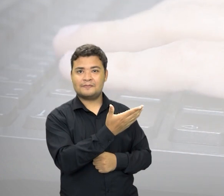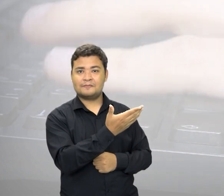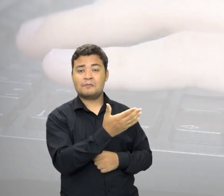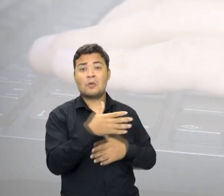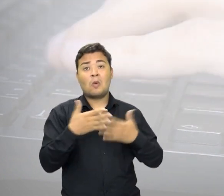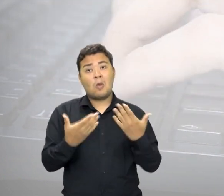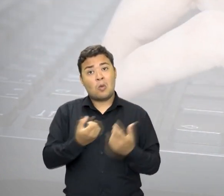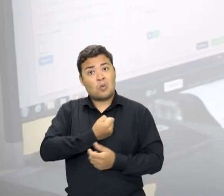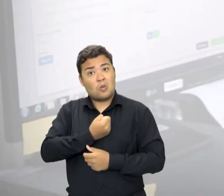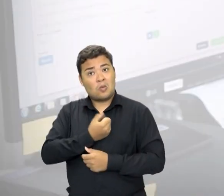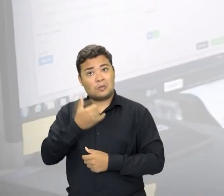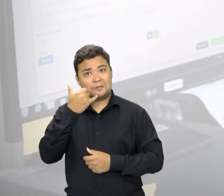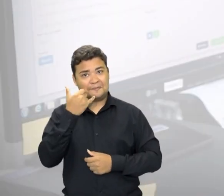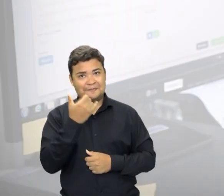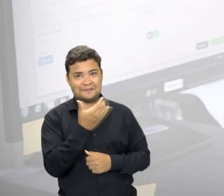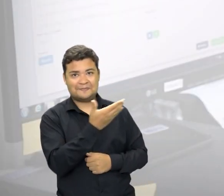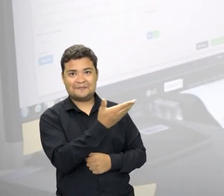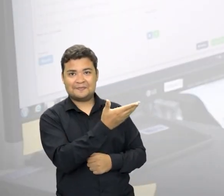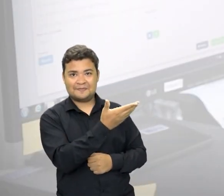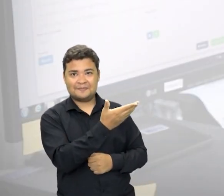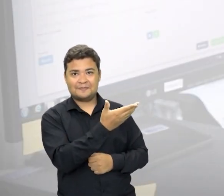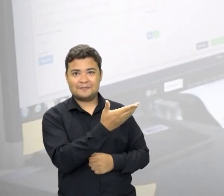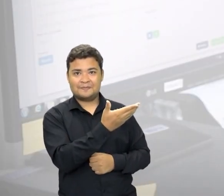funap.org.br ou entre em contato pelo telefone